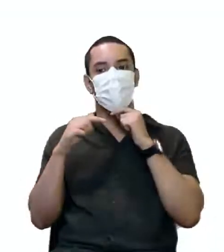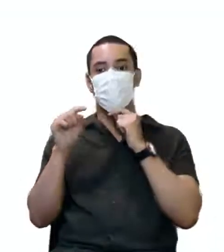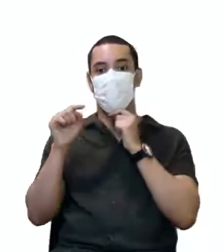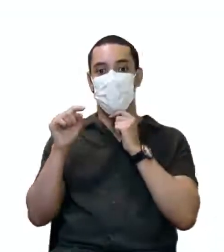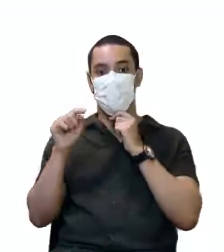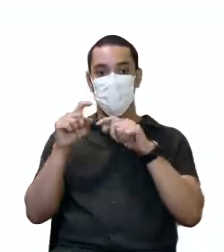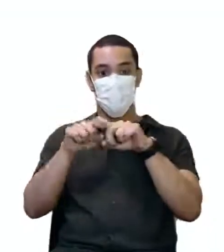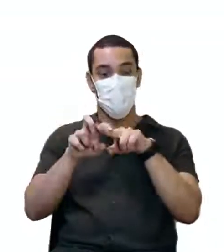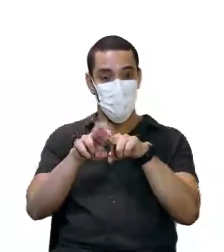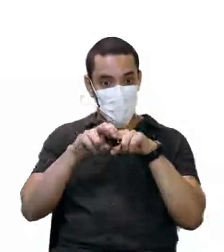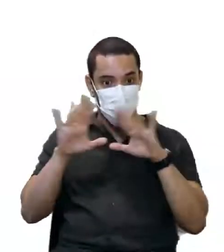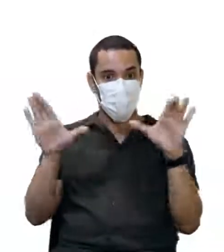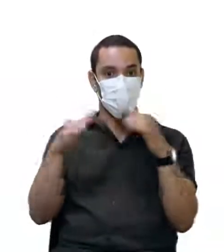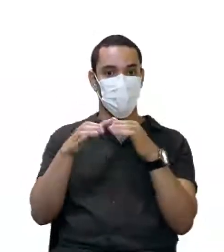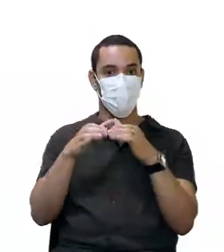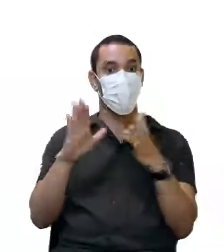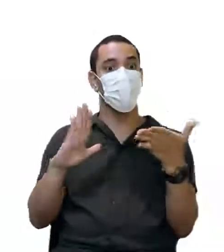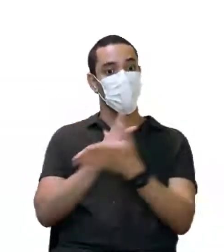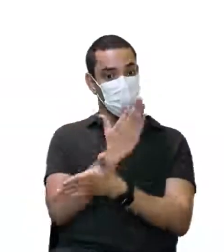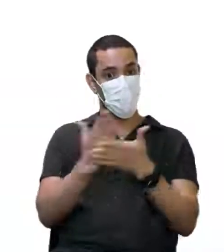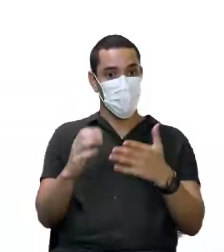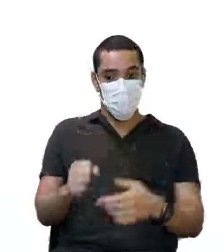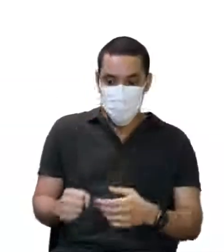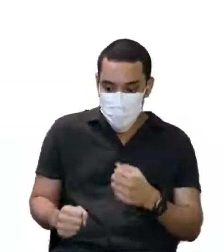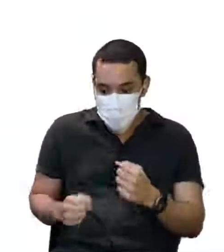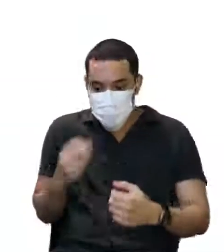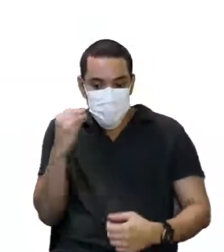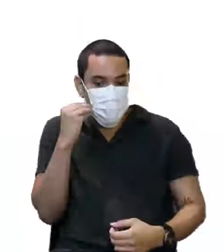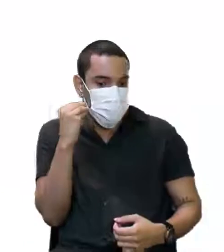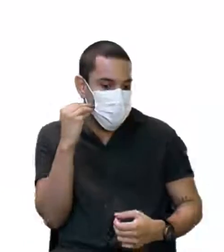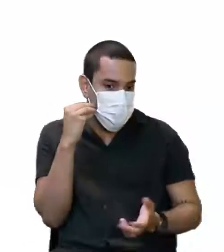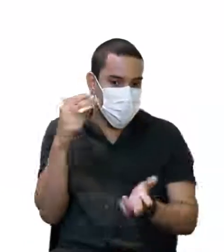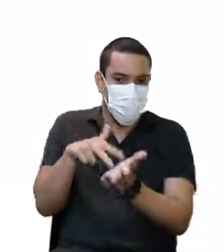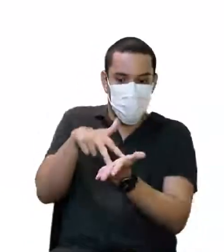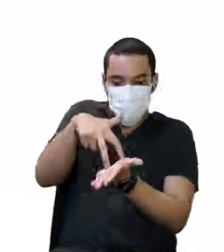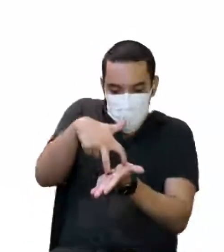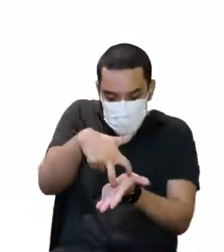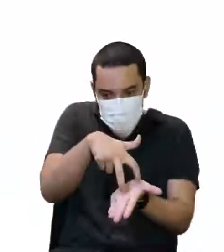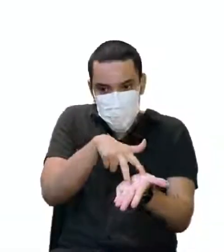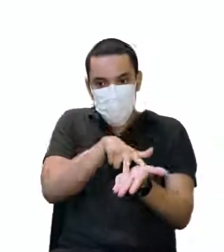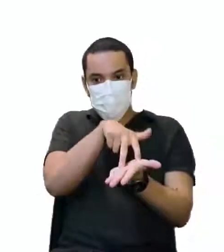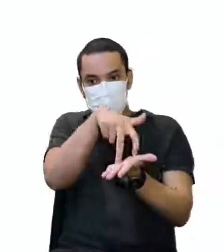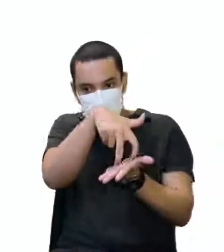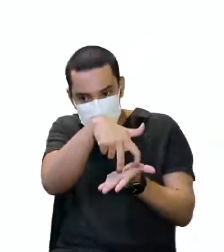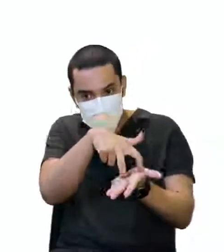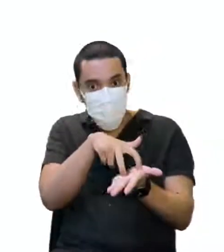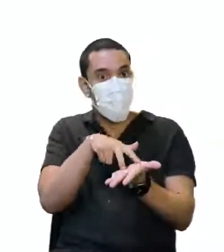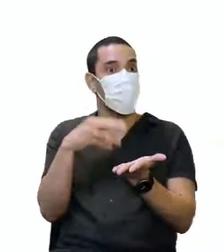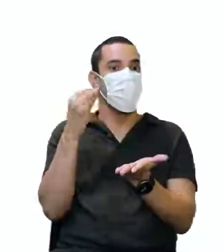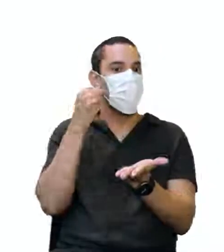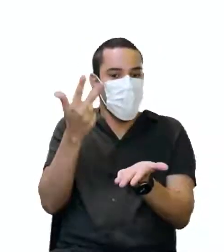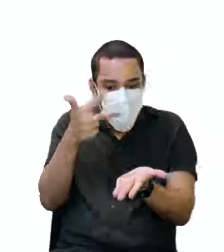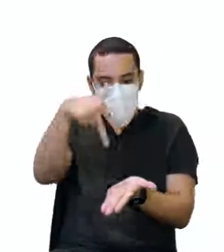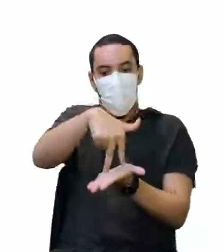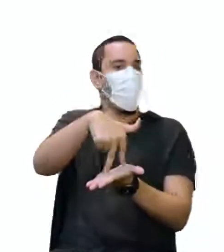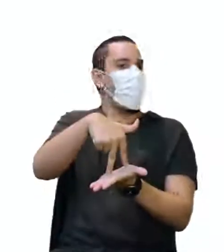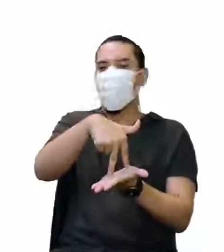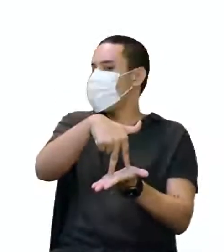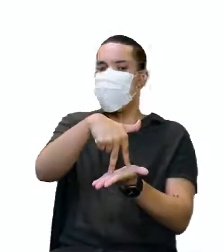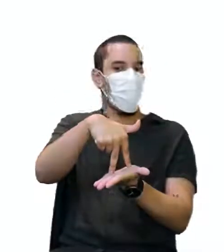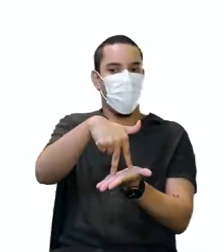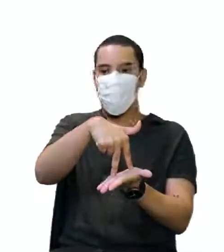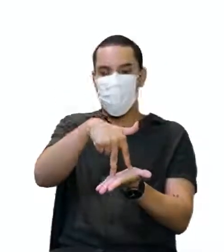grupos, hora ou outra, eles ainda estavam tentando se apoiar quando tinham que subir algum obstáculo, enfim. Mas